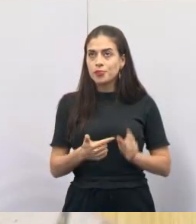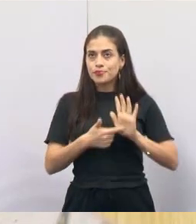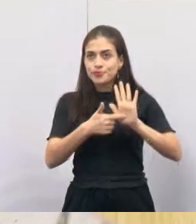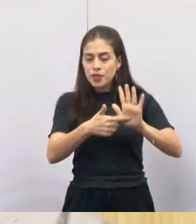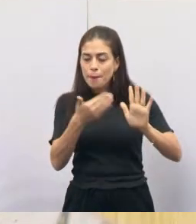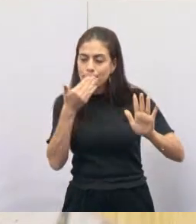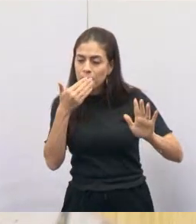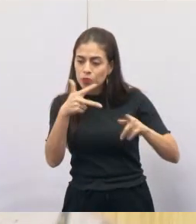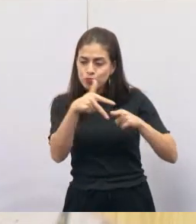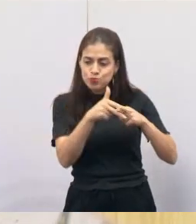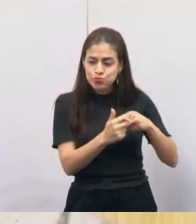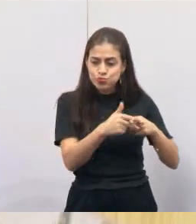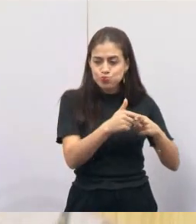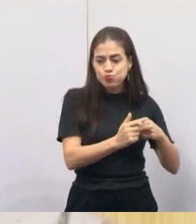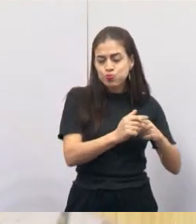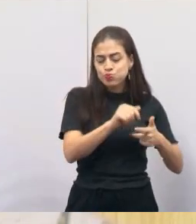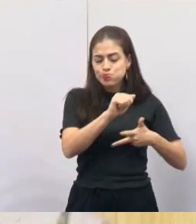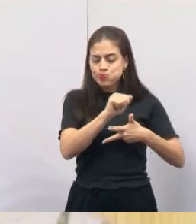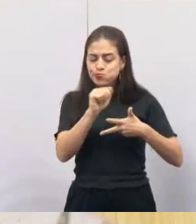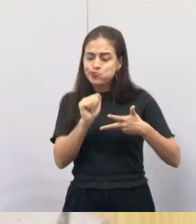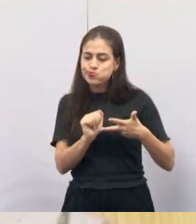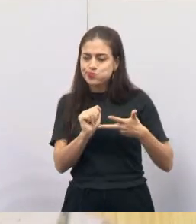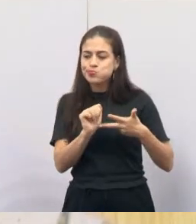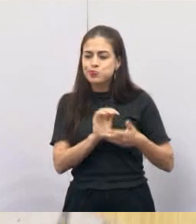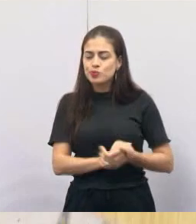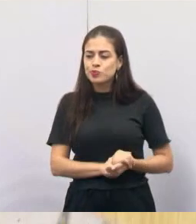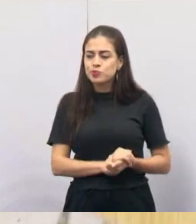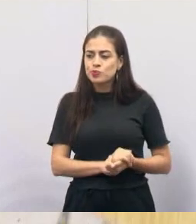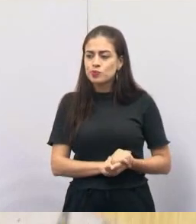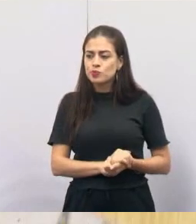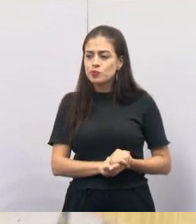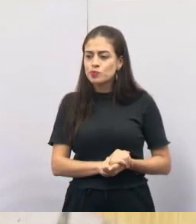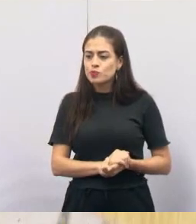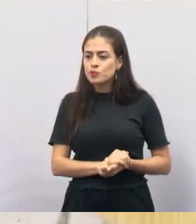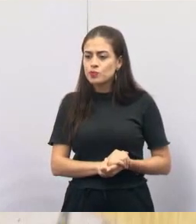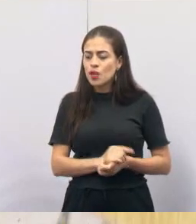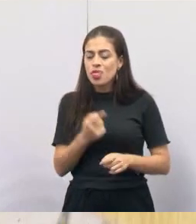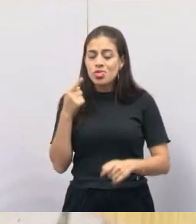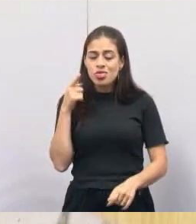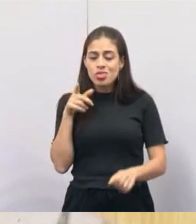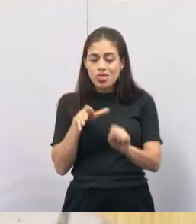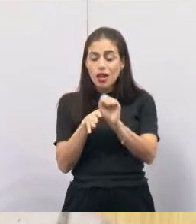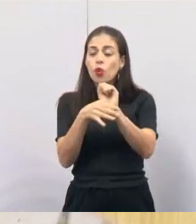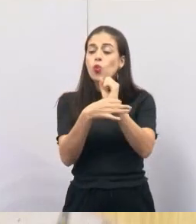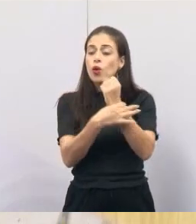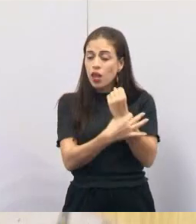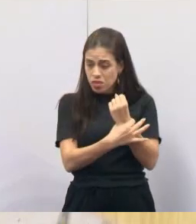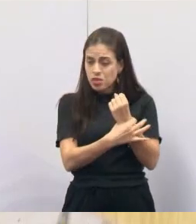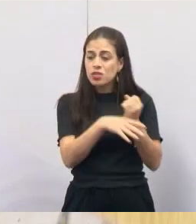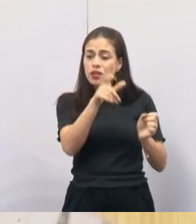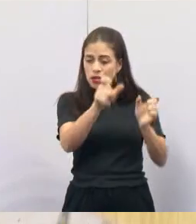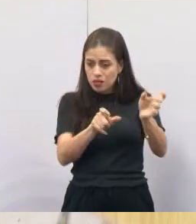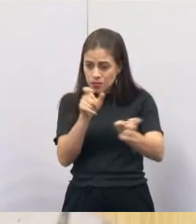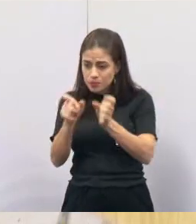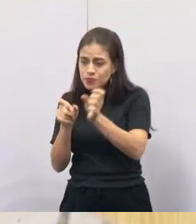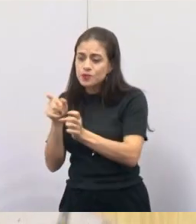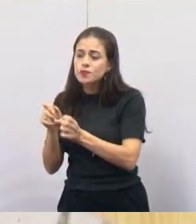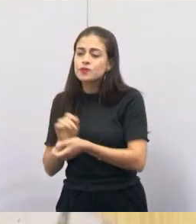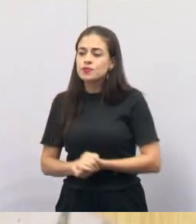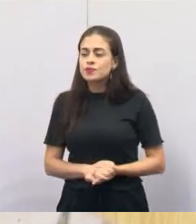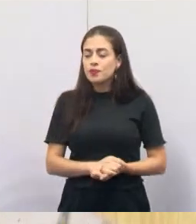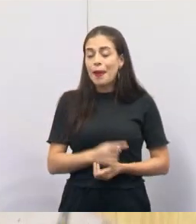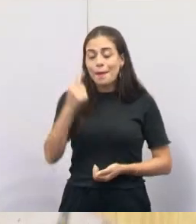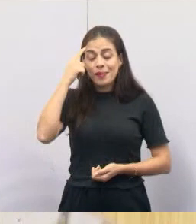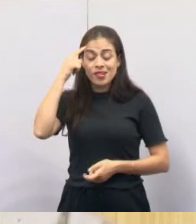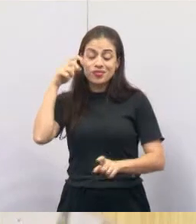manutenção dos equipamentos públicos, objetivando a segurança da coletividade, considerando os acidentes já ocorridos